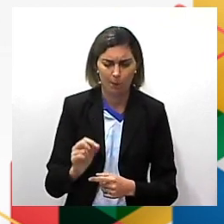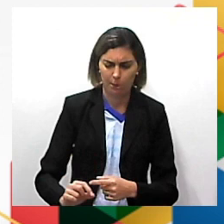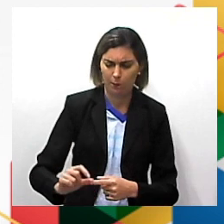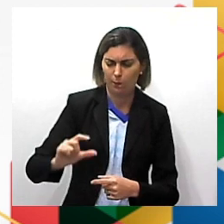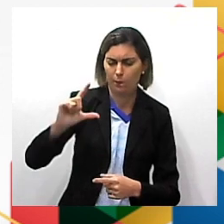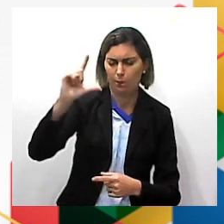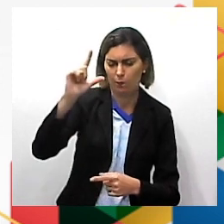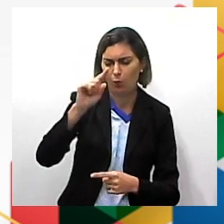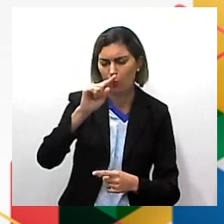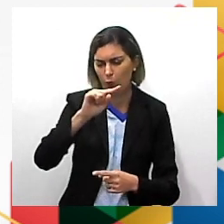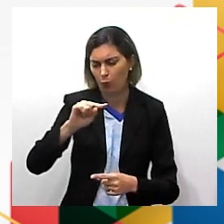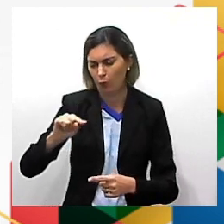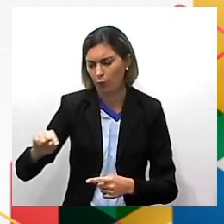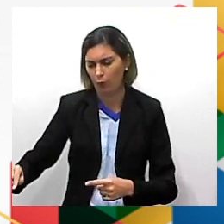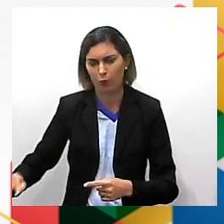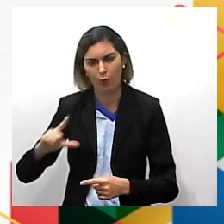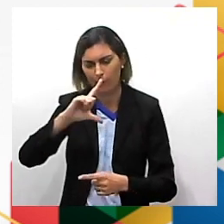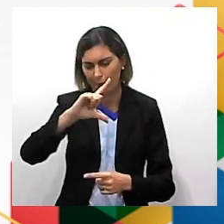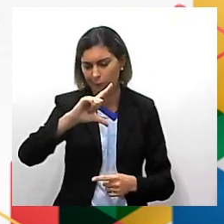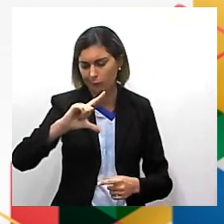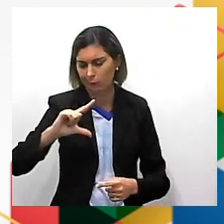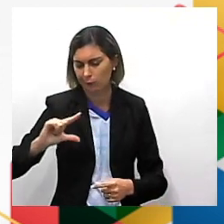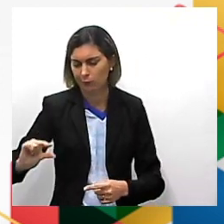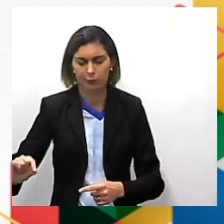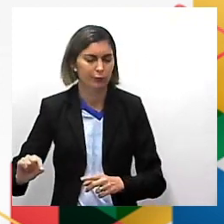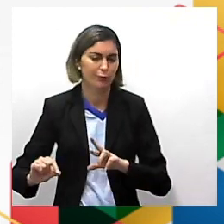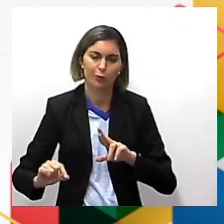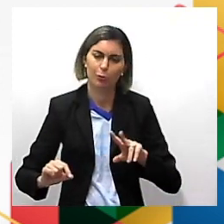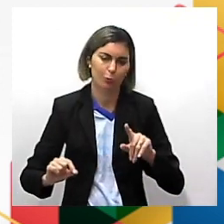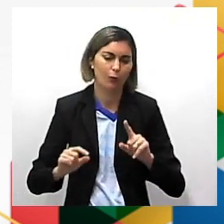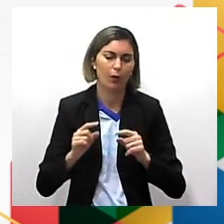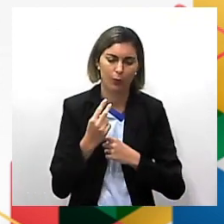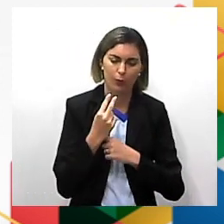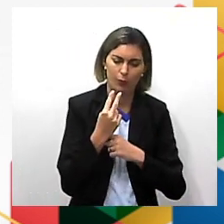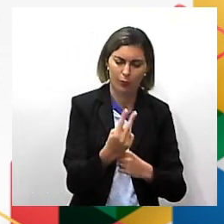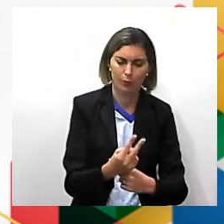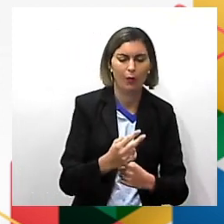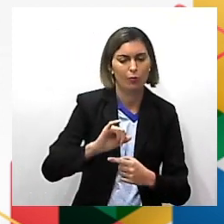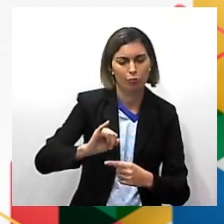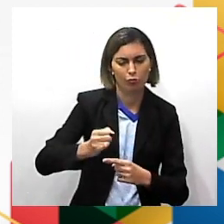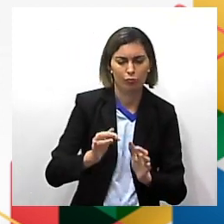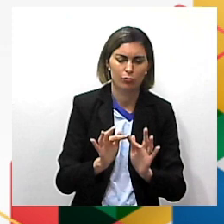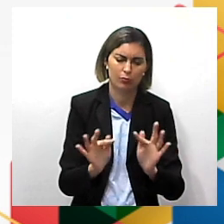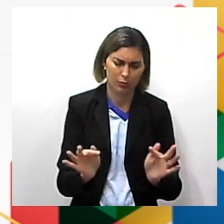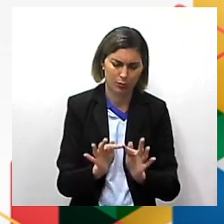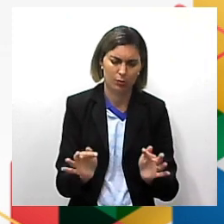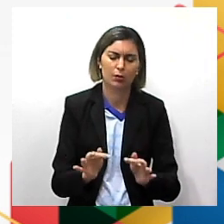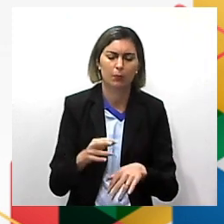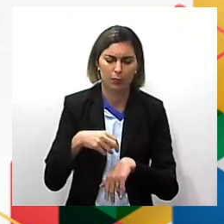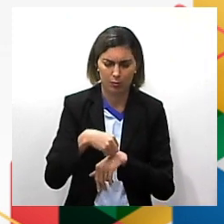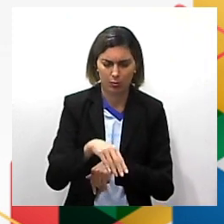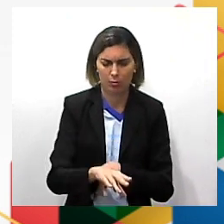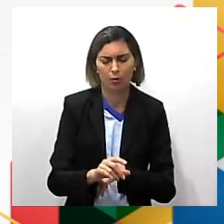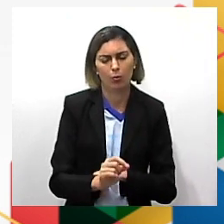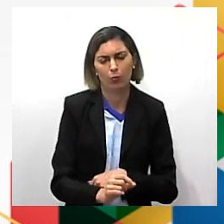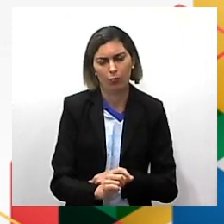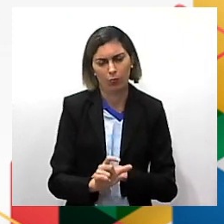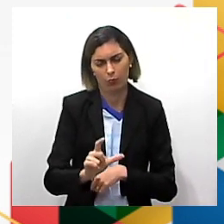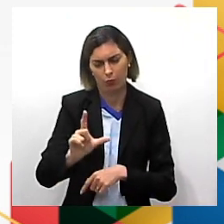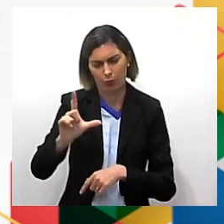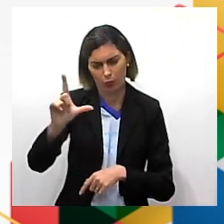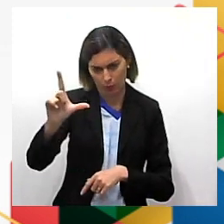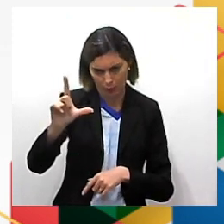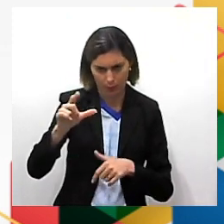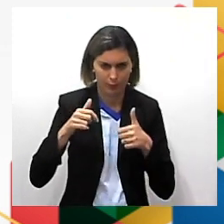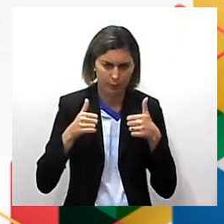montante decrescente. E esse montante, ele não é decrescente, já que o empréstimo é a juros simples, vai trazer para a gente um montante